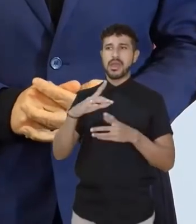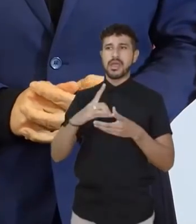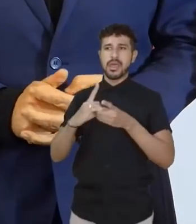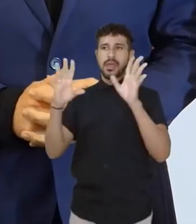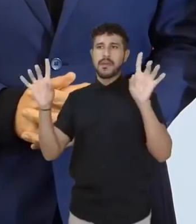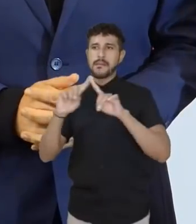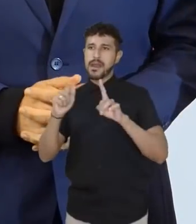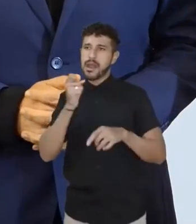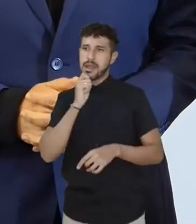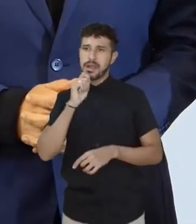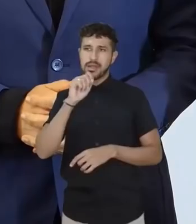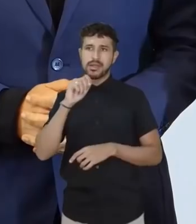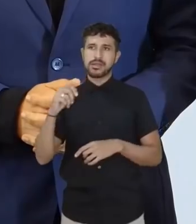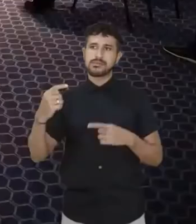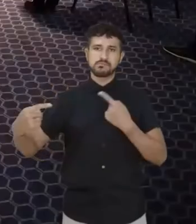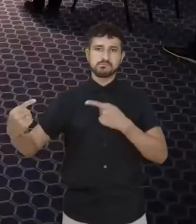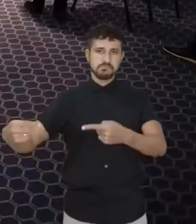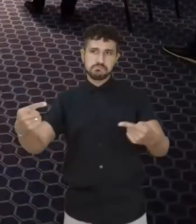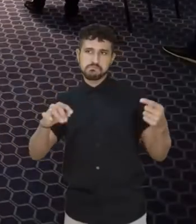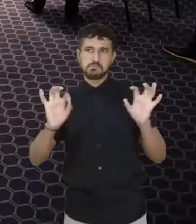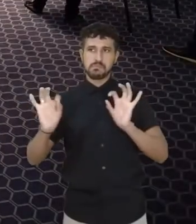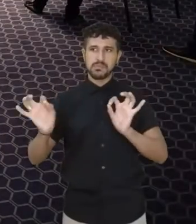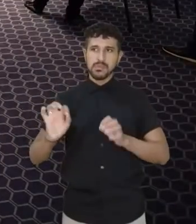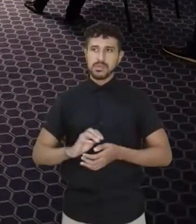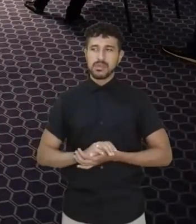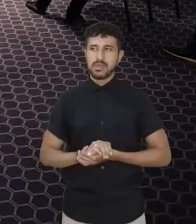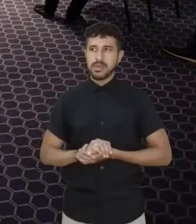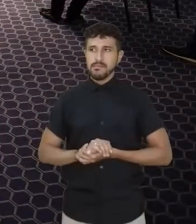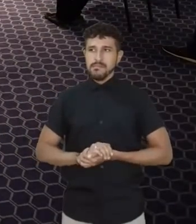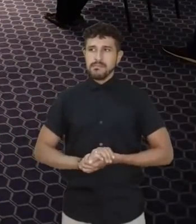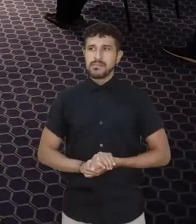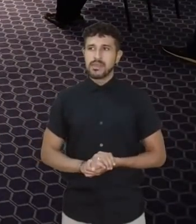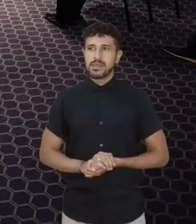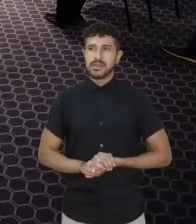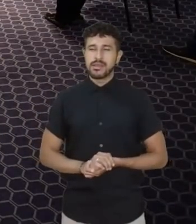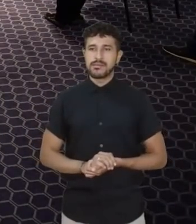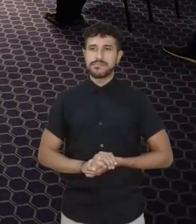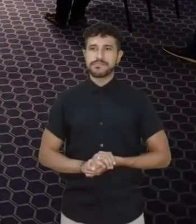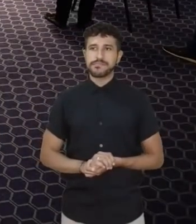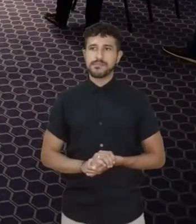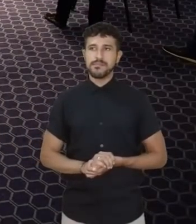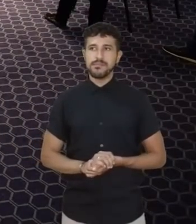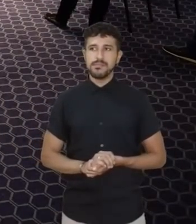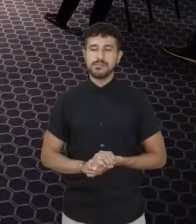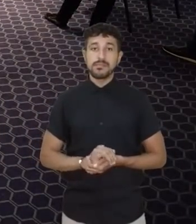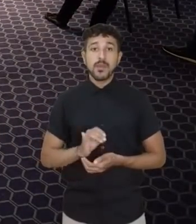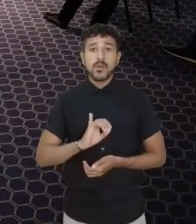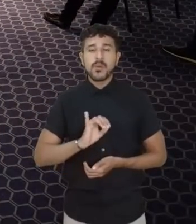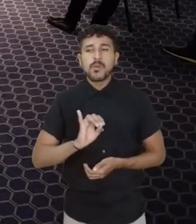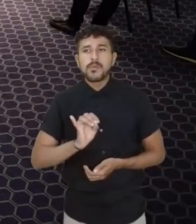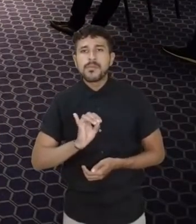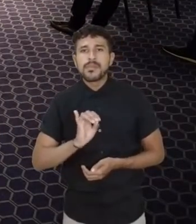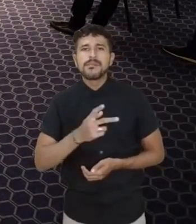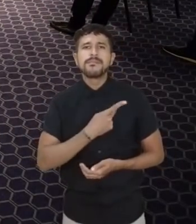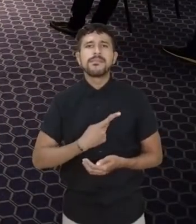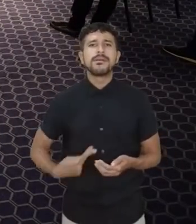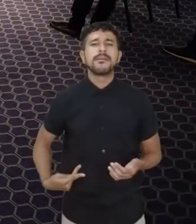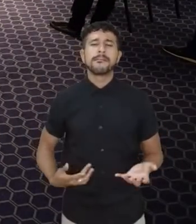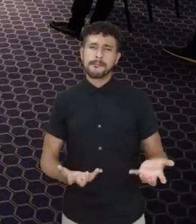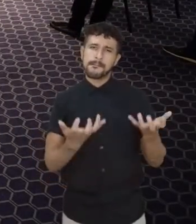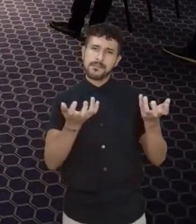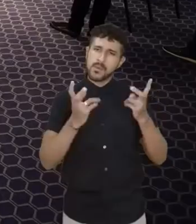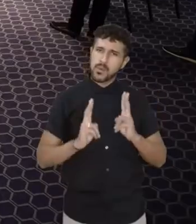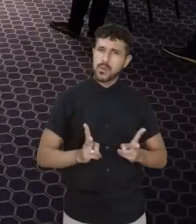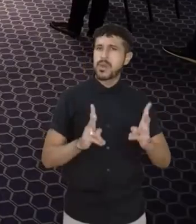discutido, não. Oi? Presidente, eu queria continuar ainda nesse tema